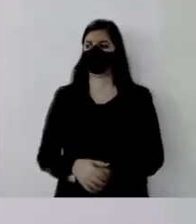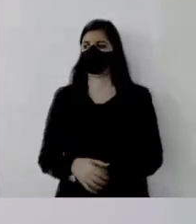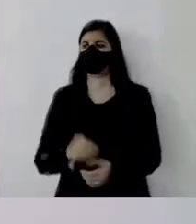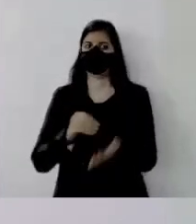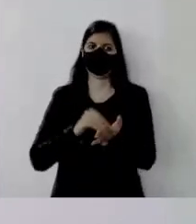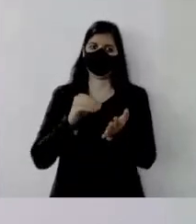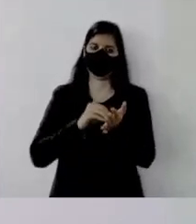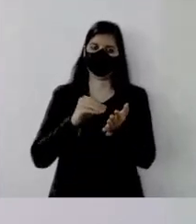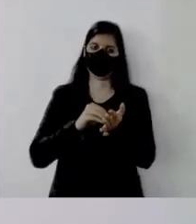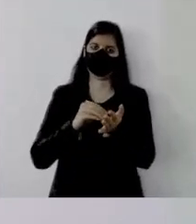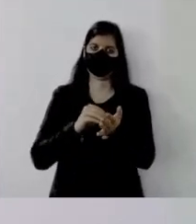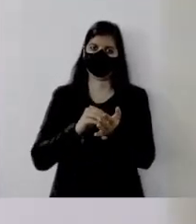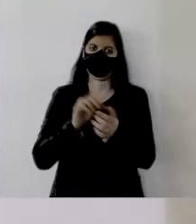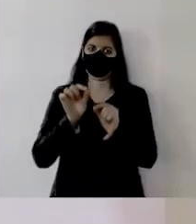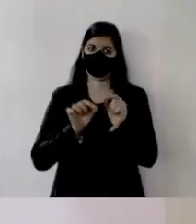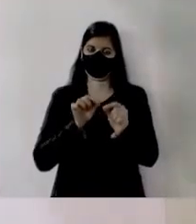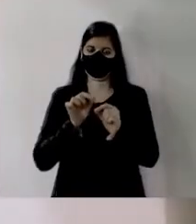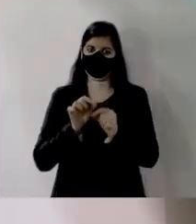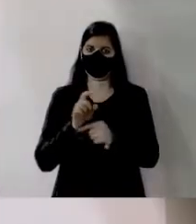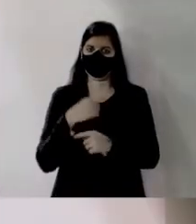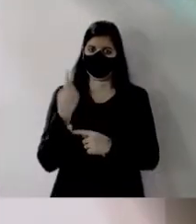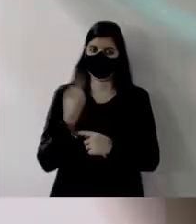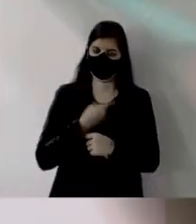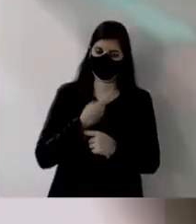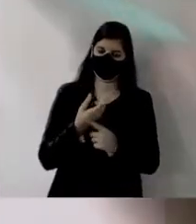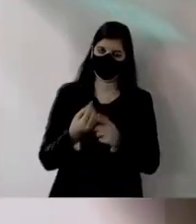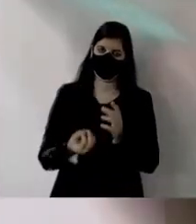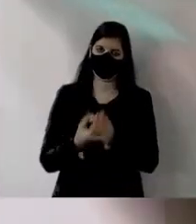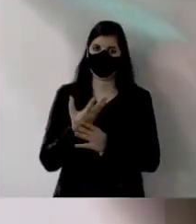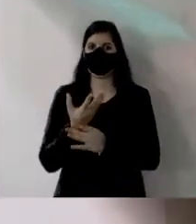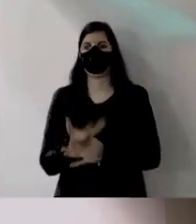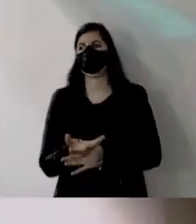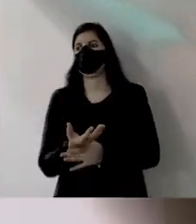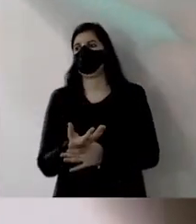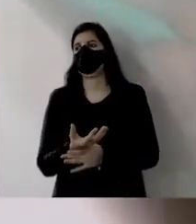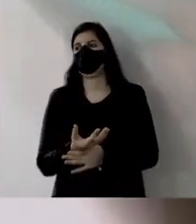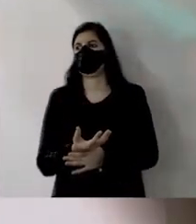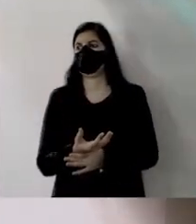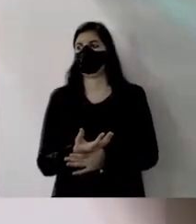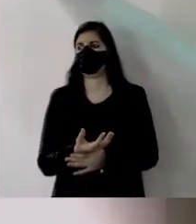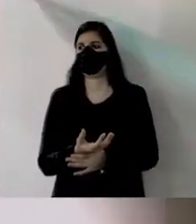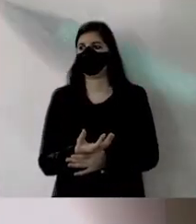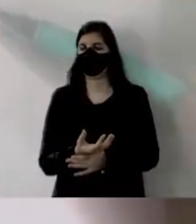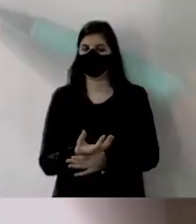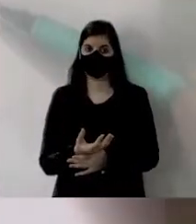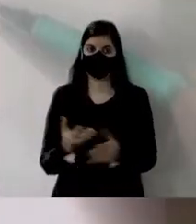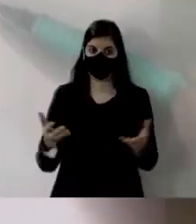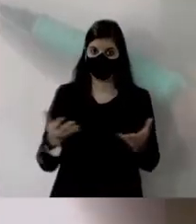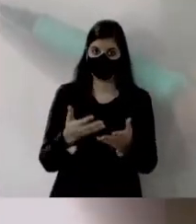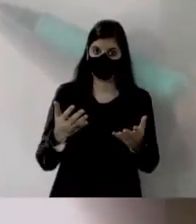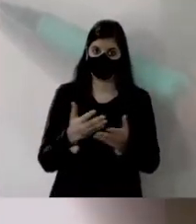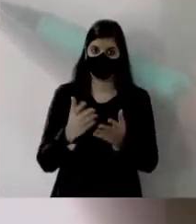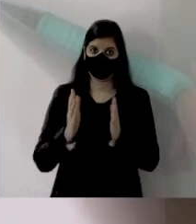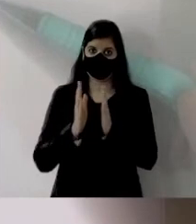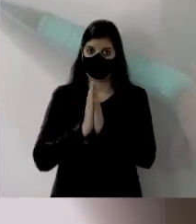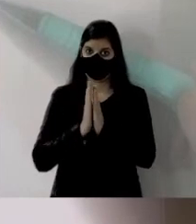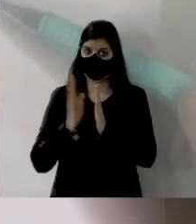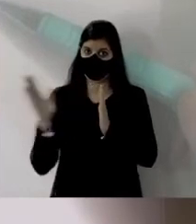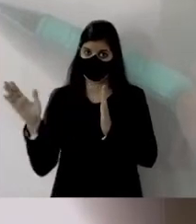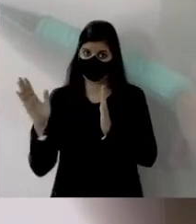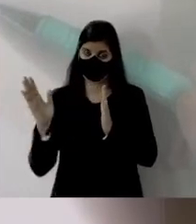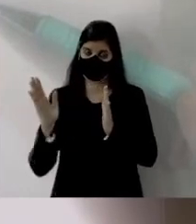ficar faltando o seguinte: nós vamos construir agora desse lado a